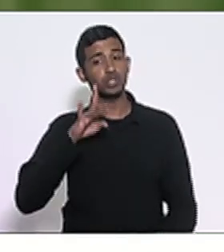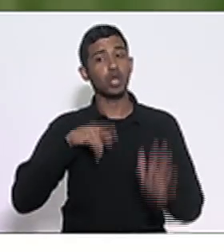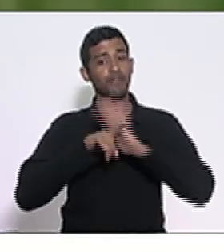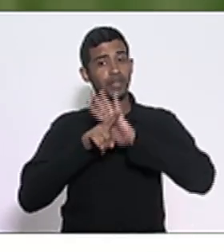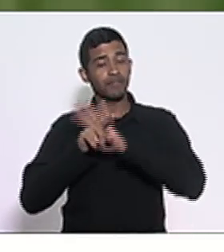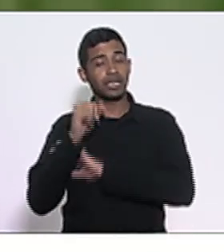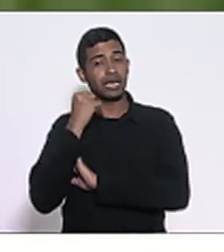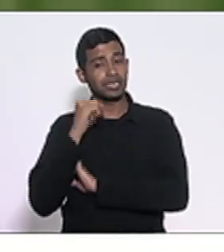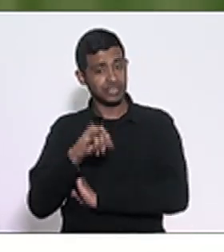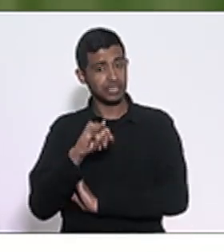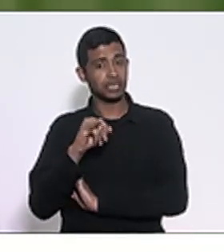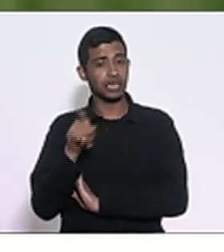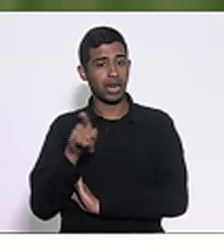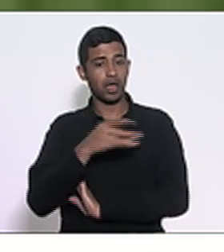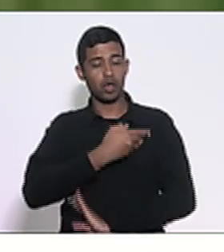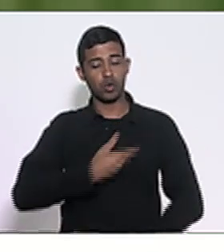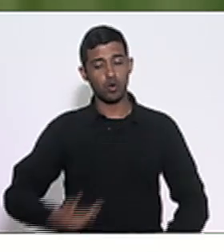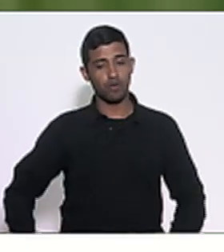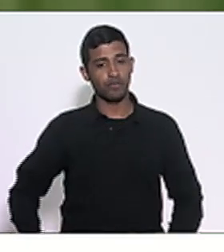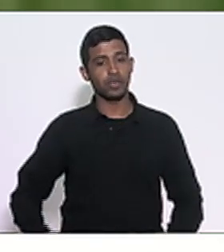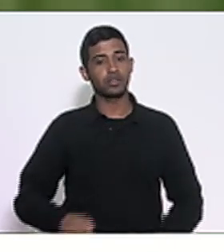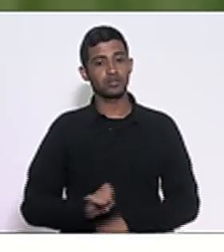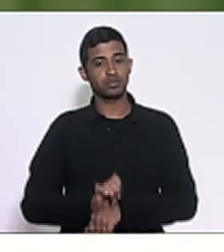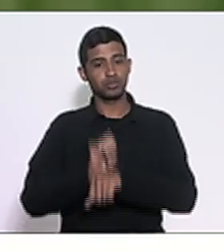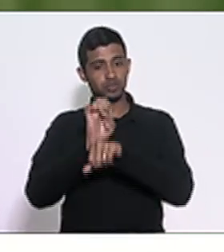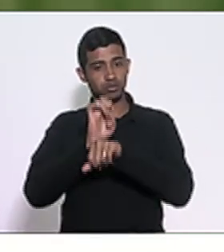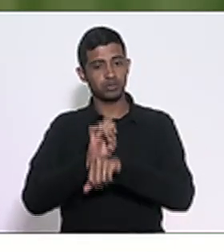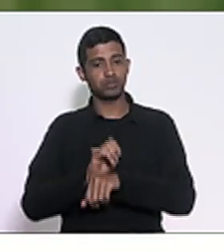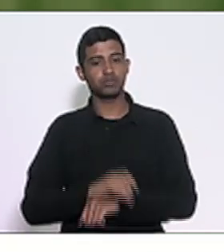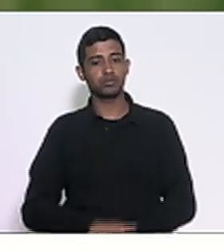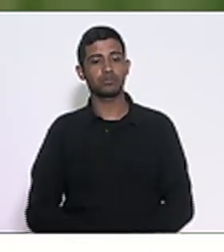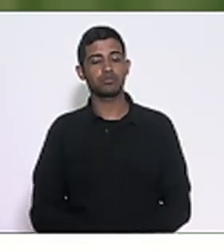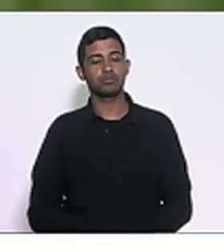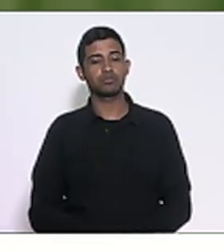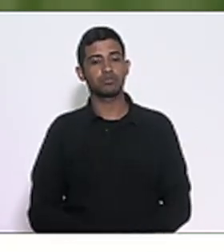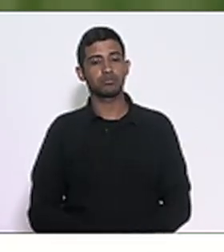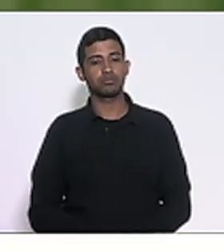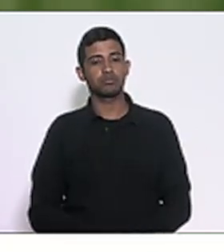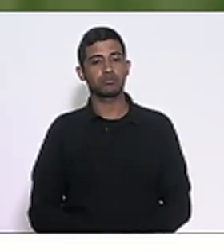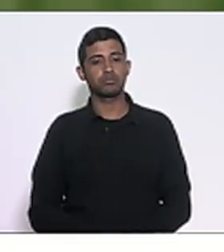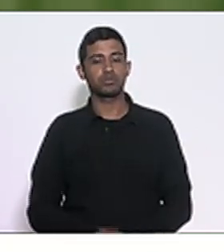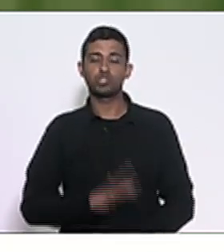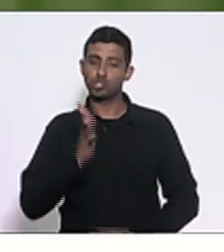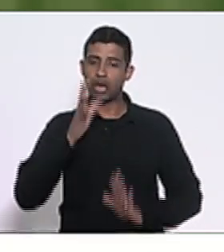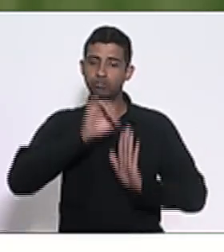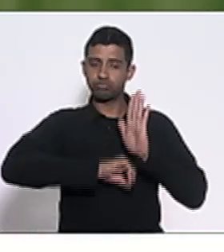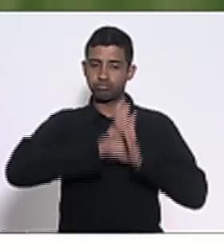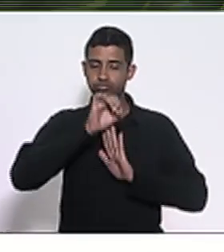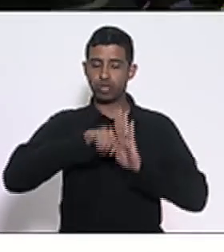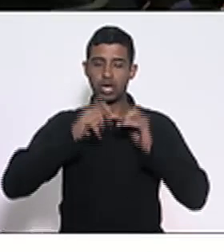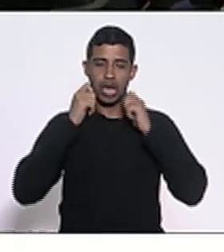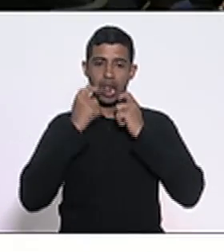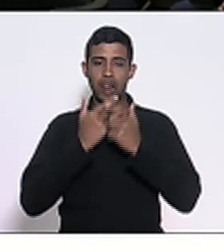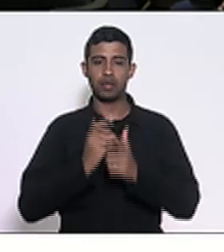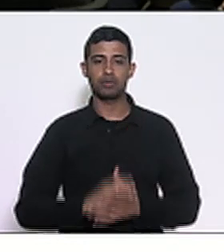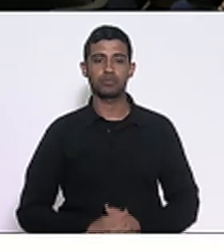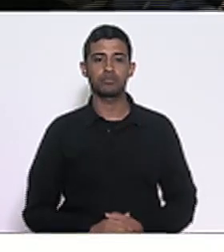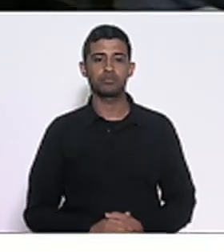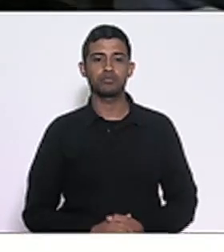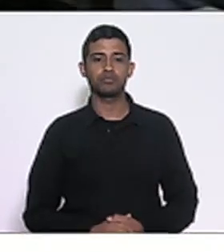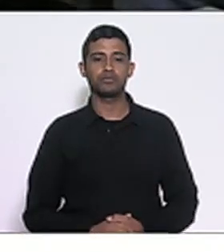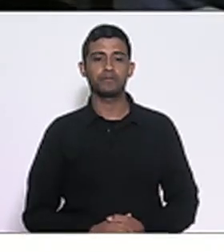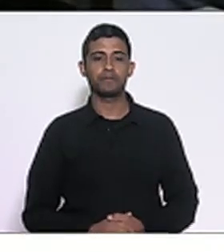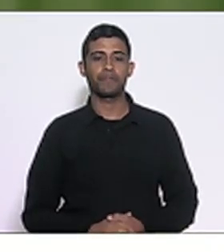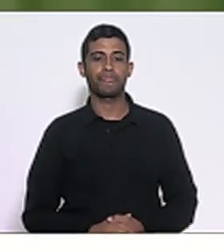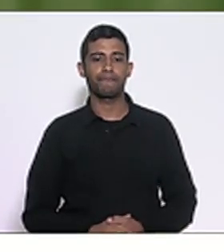federal oficiou... Estadual. Estou com o governo federal na cabeça, perdão, o governo estadual oficiou a LERJ com relação a isso. Na verdade,